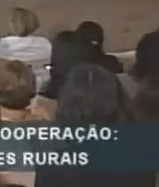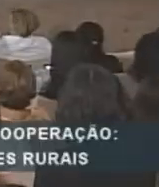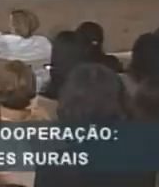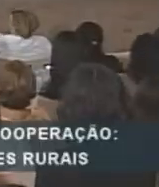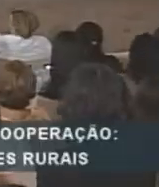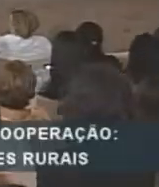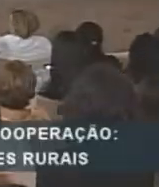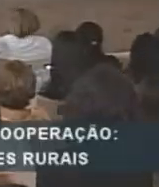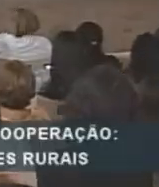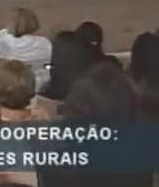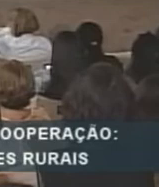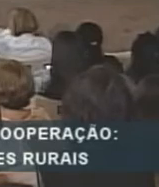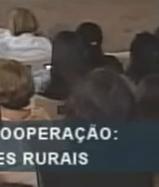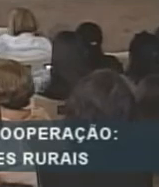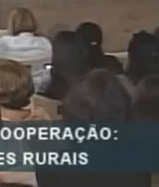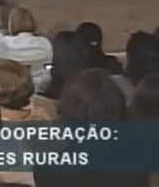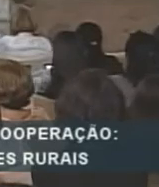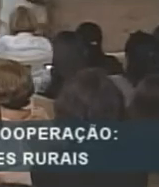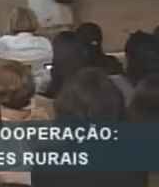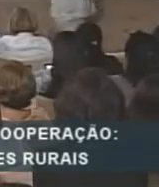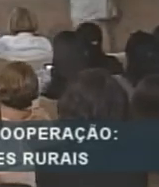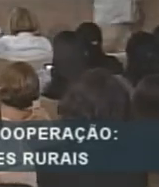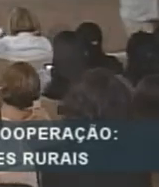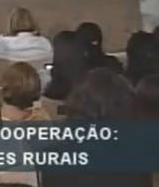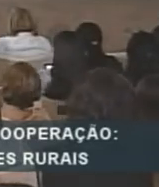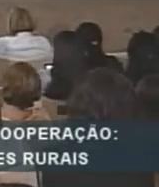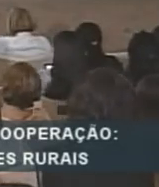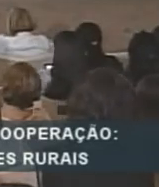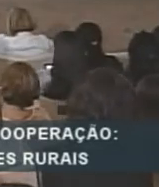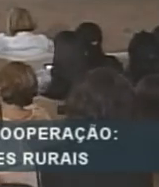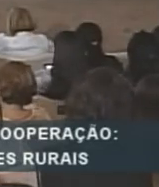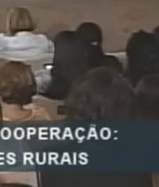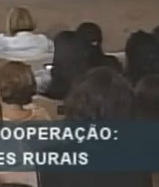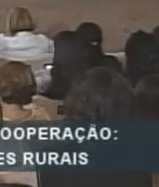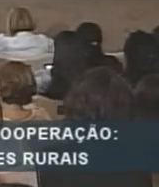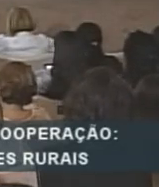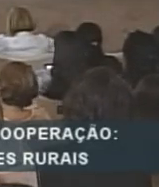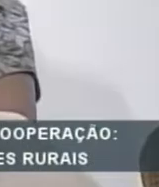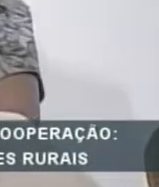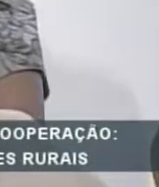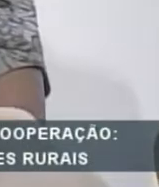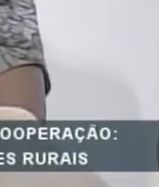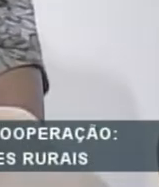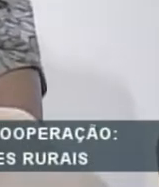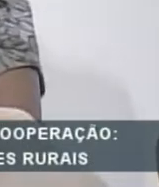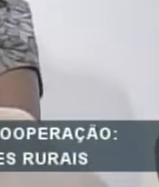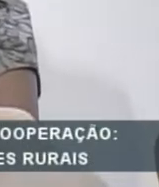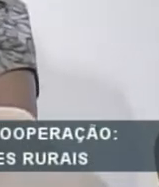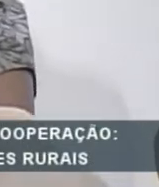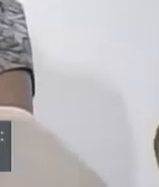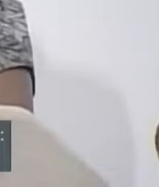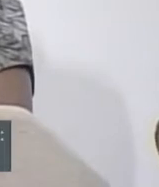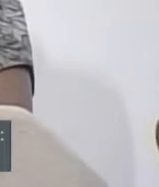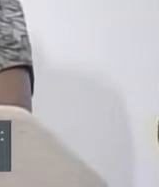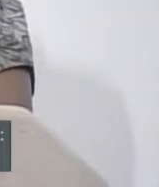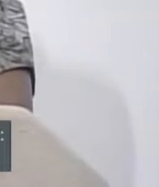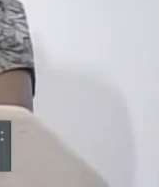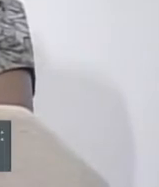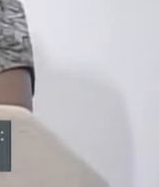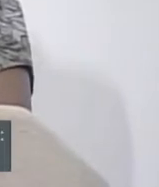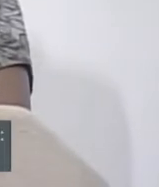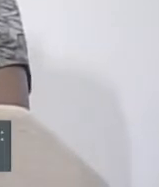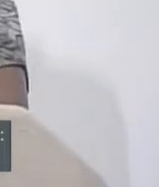Ouviremos neste momento a ministra da Secretaria de Políticas para as Mulheres da Presidência da República,